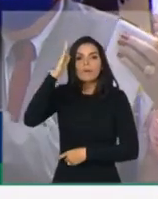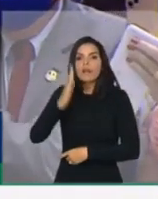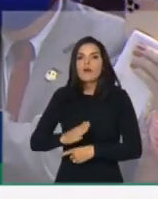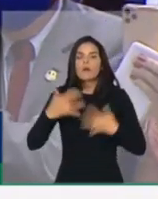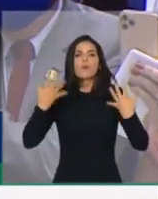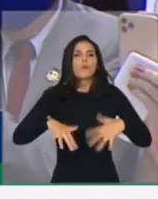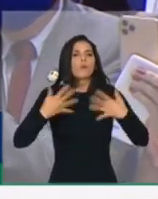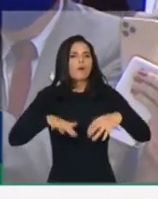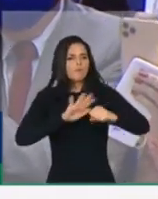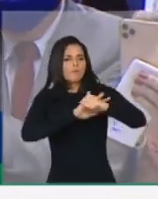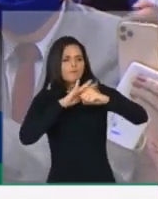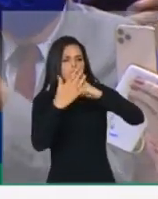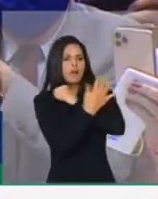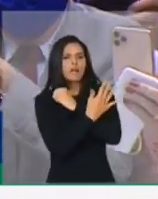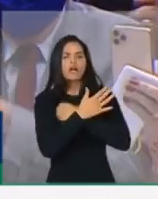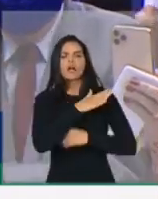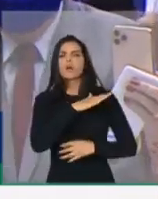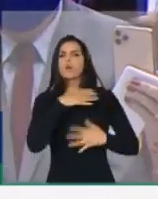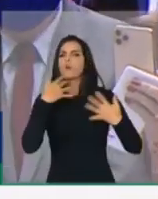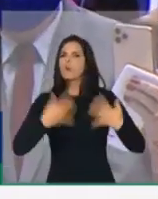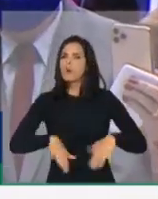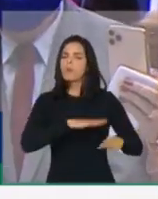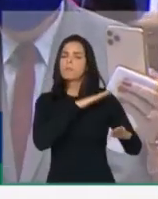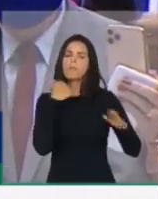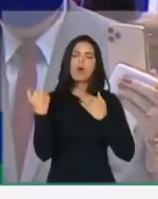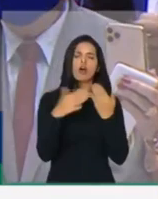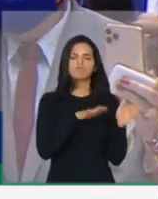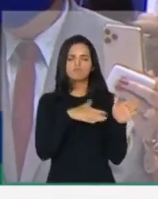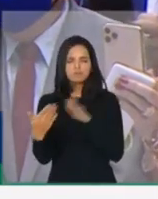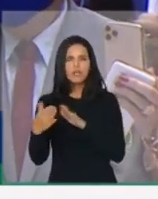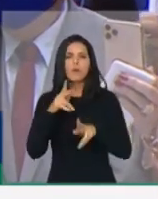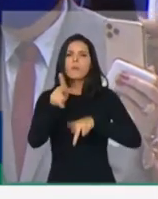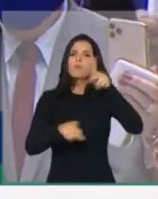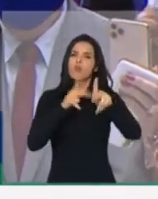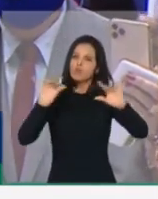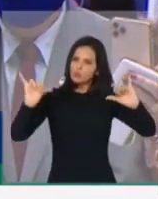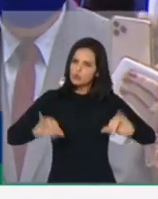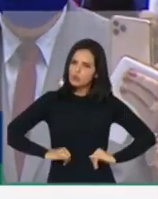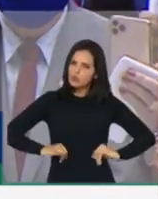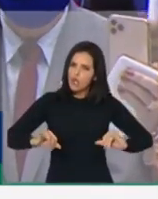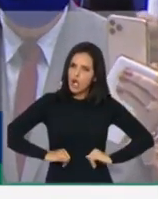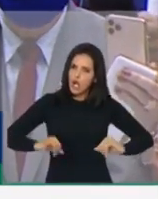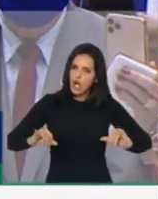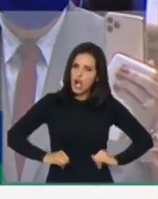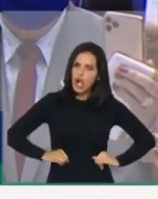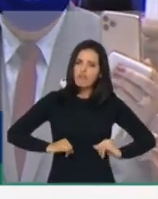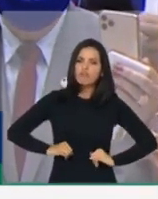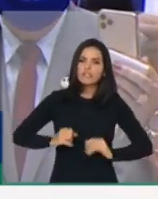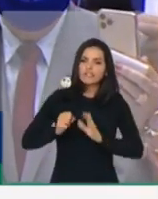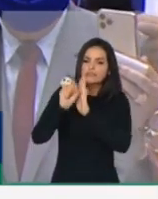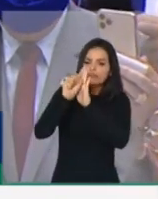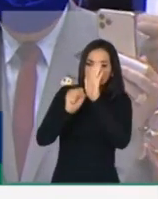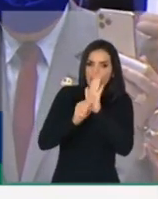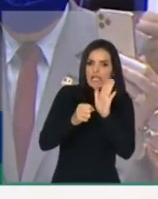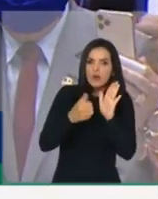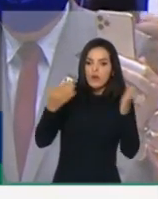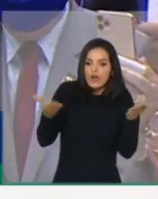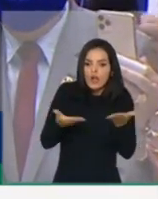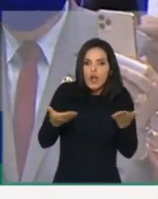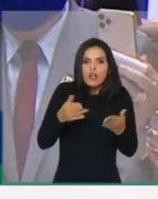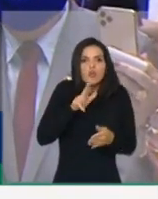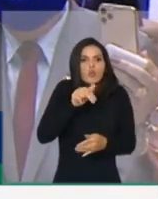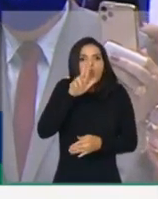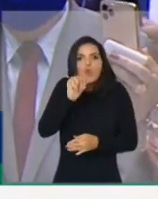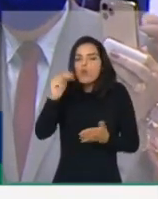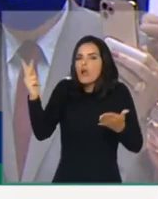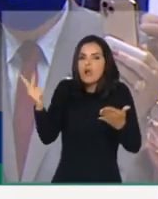devastadora e feroz pandemia do último século. O povo sofre com seus efeitos e mais do que nunca precisa que os poderes da